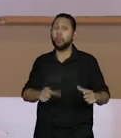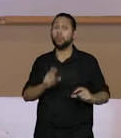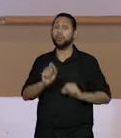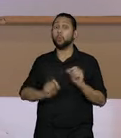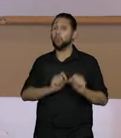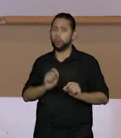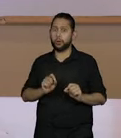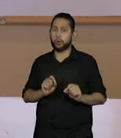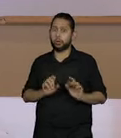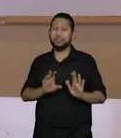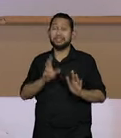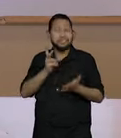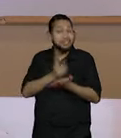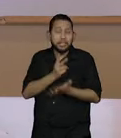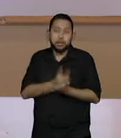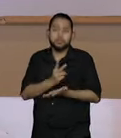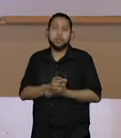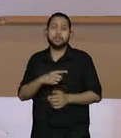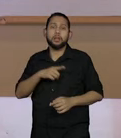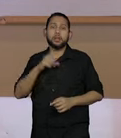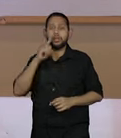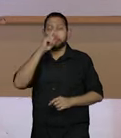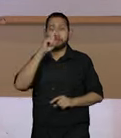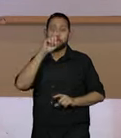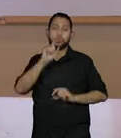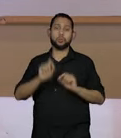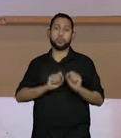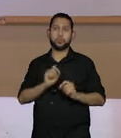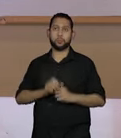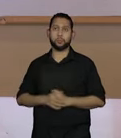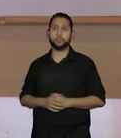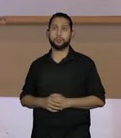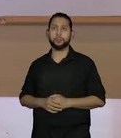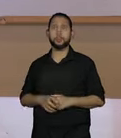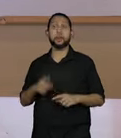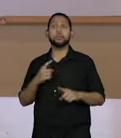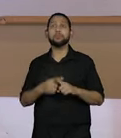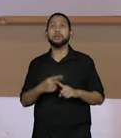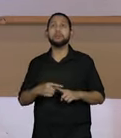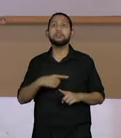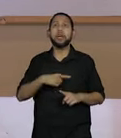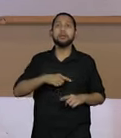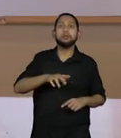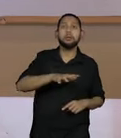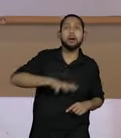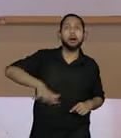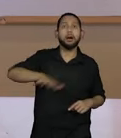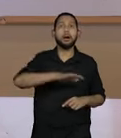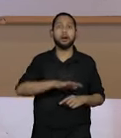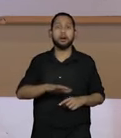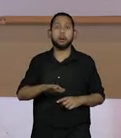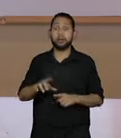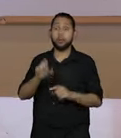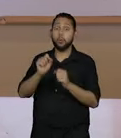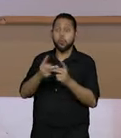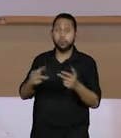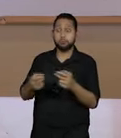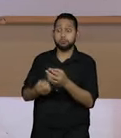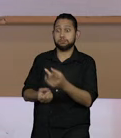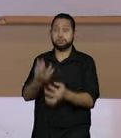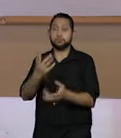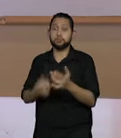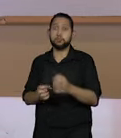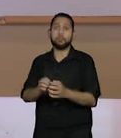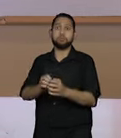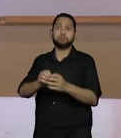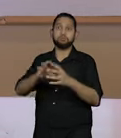de modo geral, existem alguns riscos, pois ficamos expostos a situações potencialmente